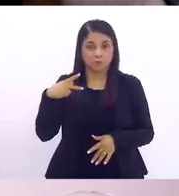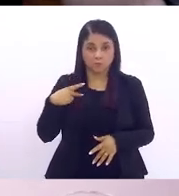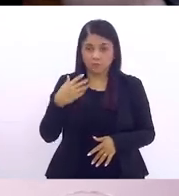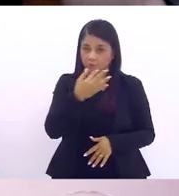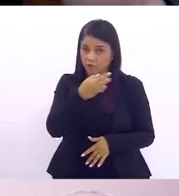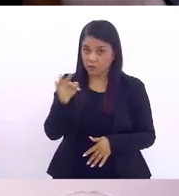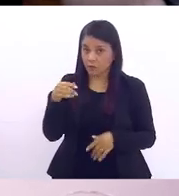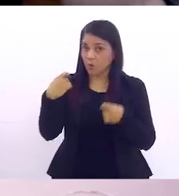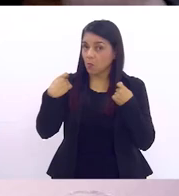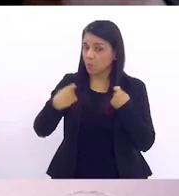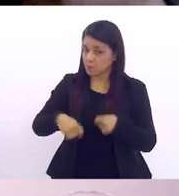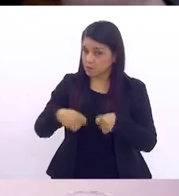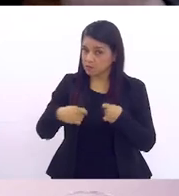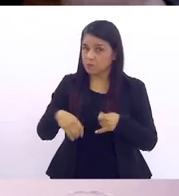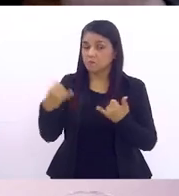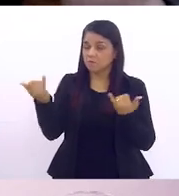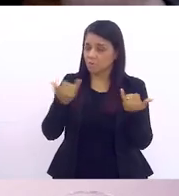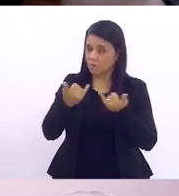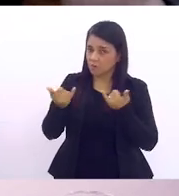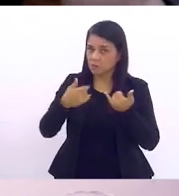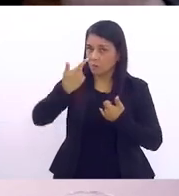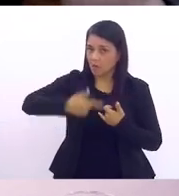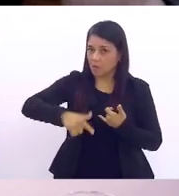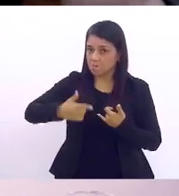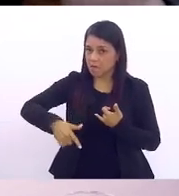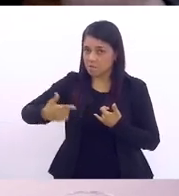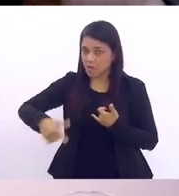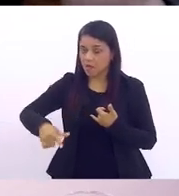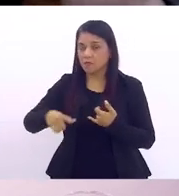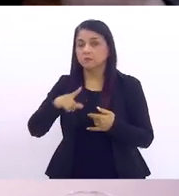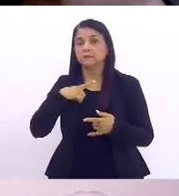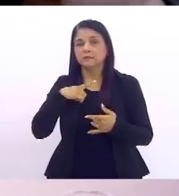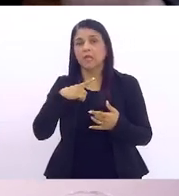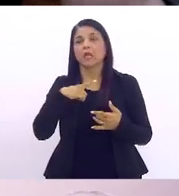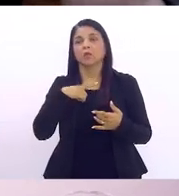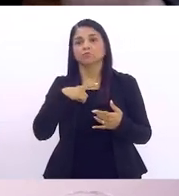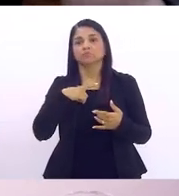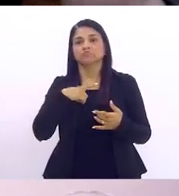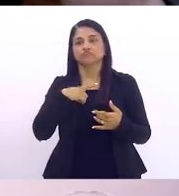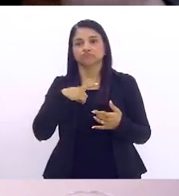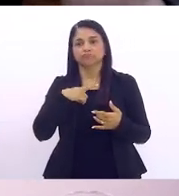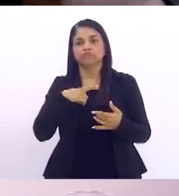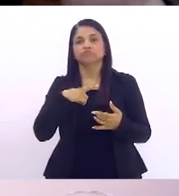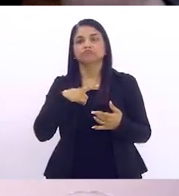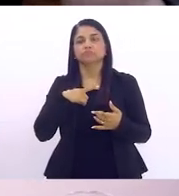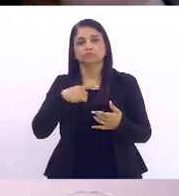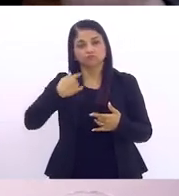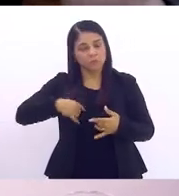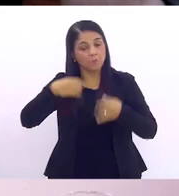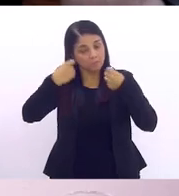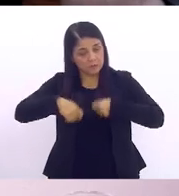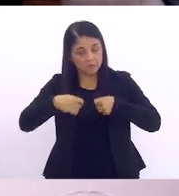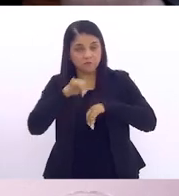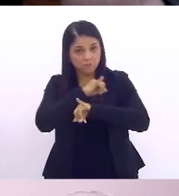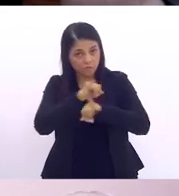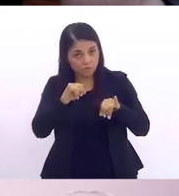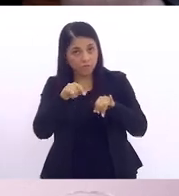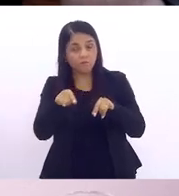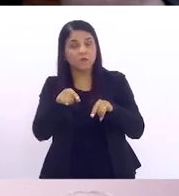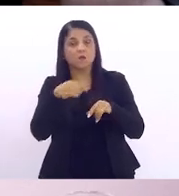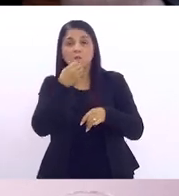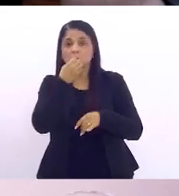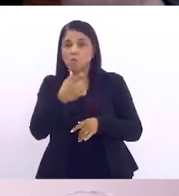dependo de mais informações eh tenho contado faço questão de ressaltar nessa audiência com a a boa